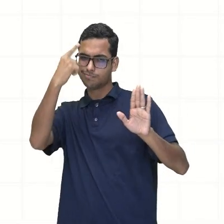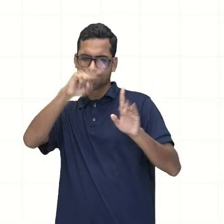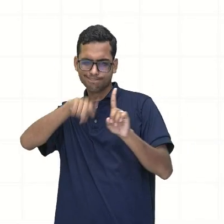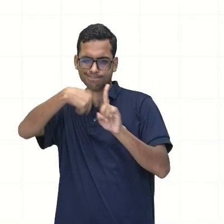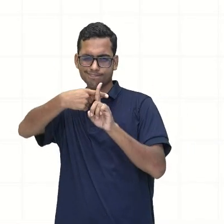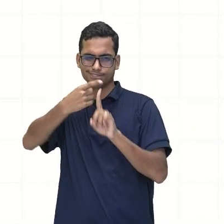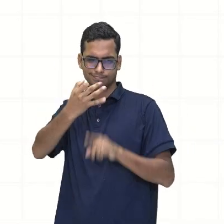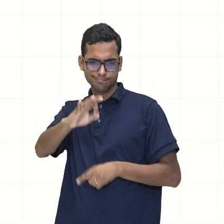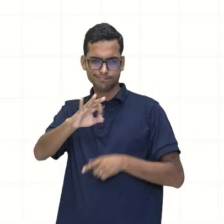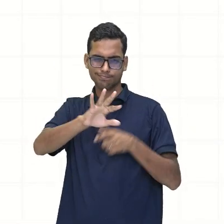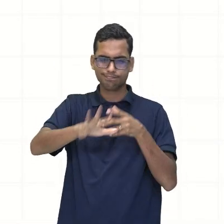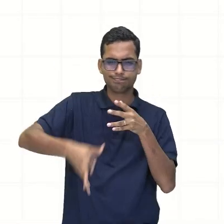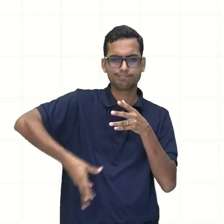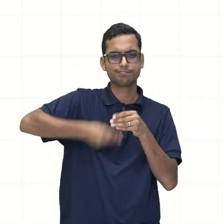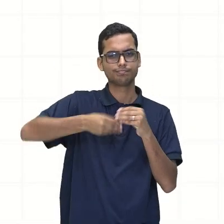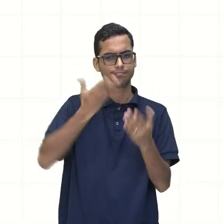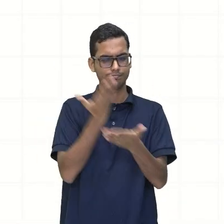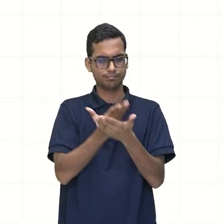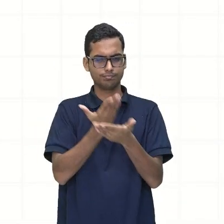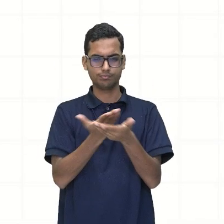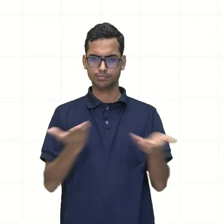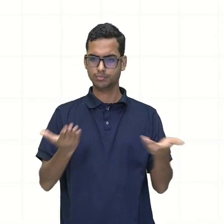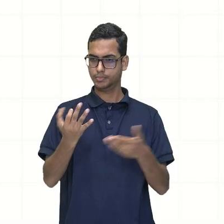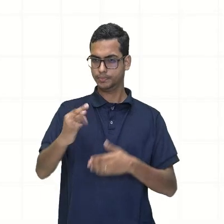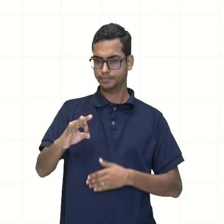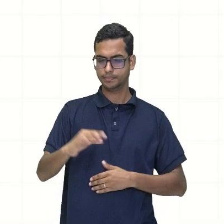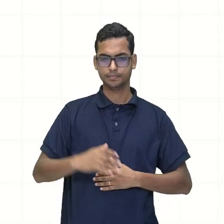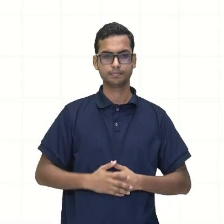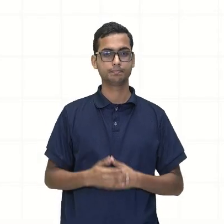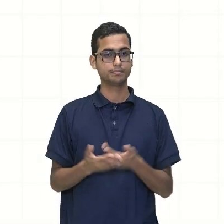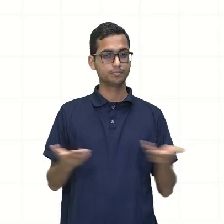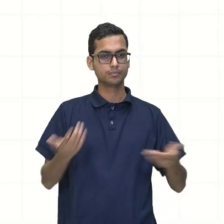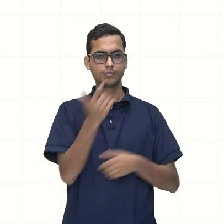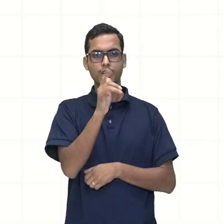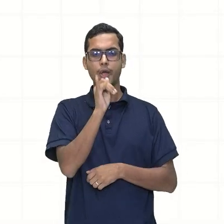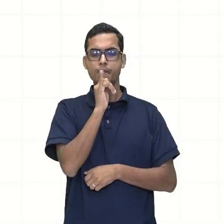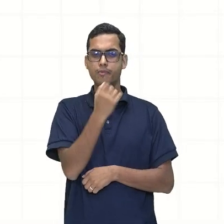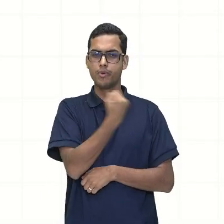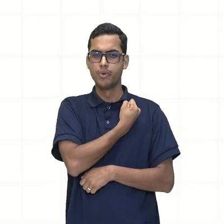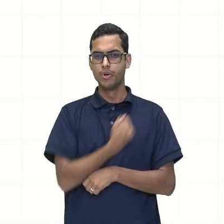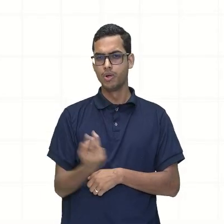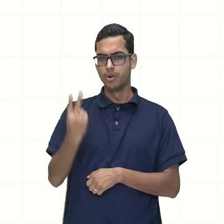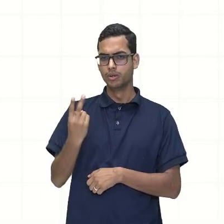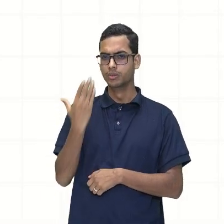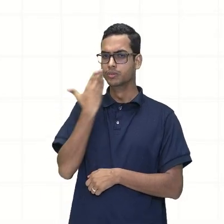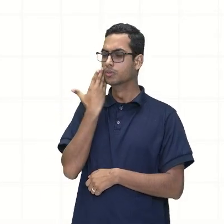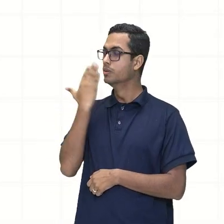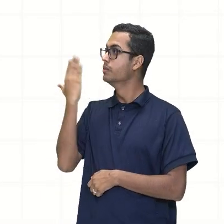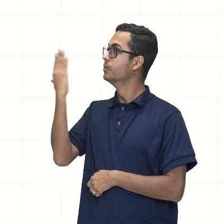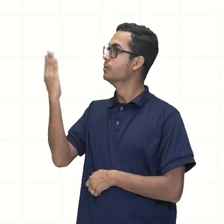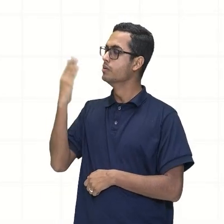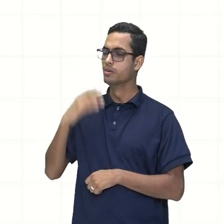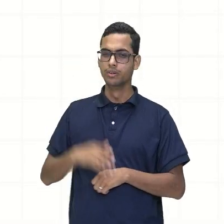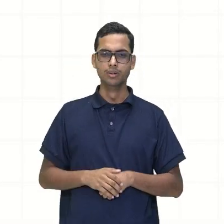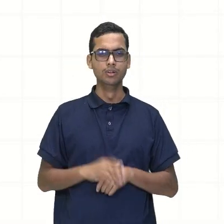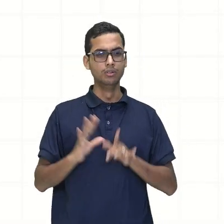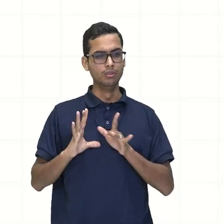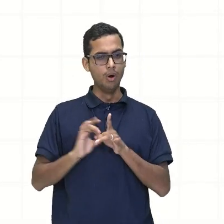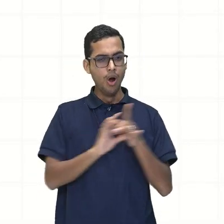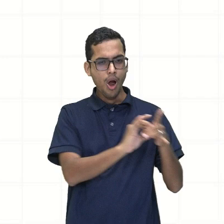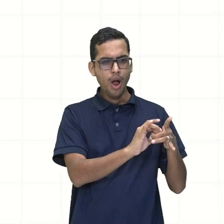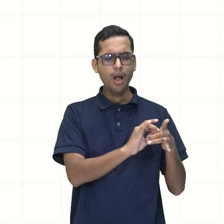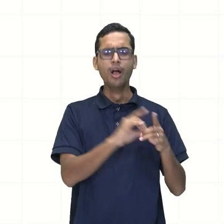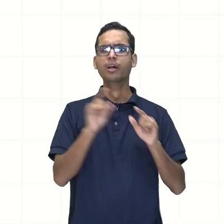nessa questão, certo? Muito bem. Então, vamos para o exemplo 2. Exemplo 2 aí, contextualizado, diz